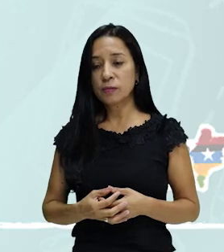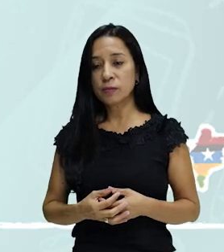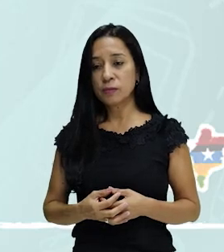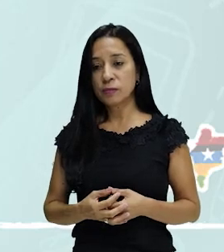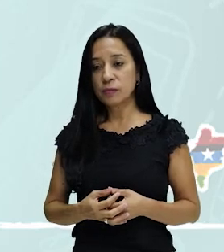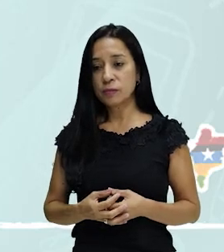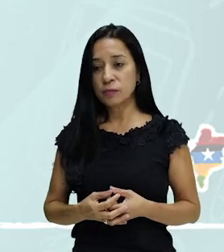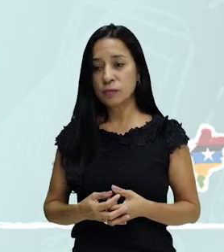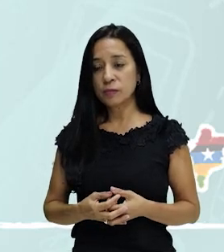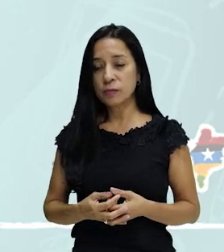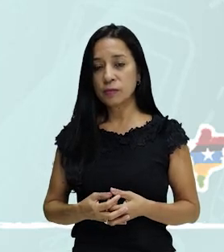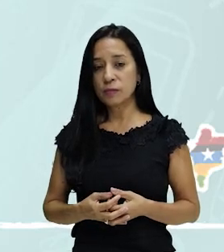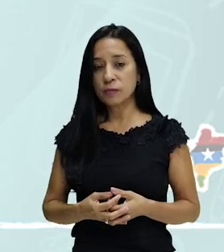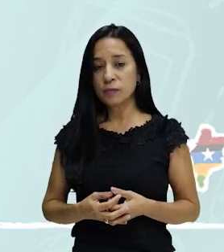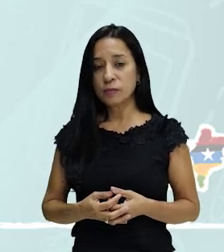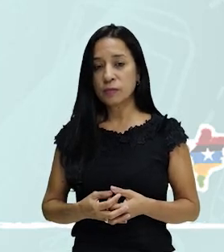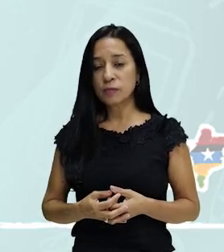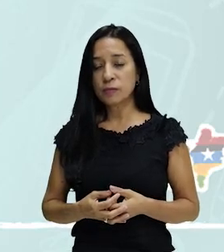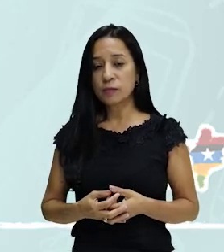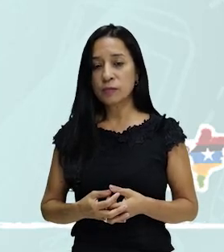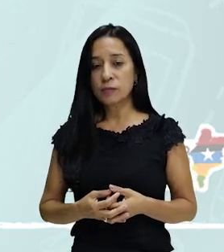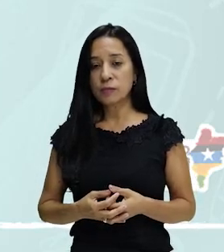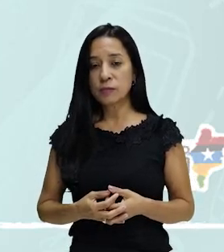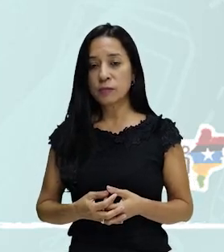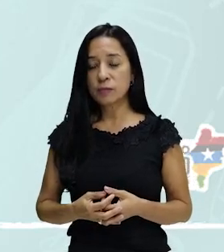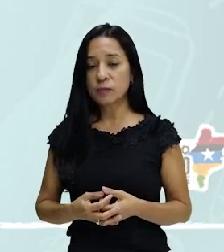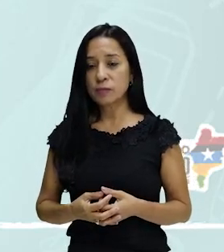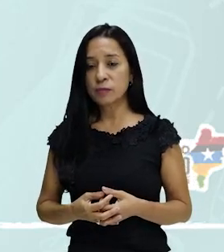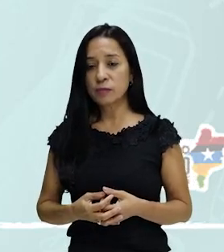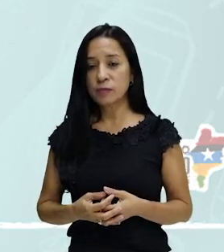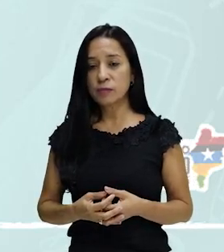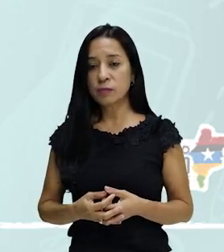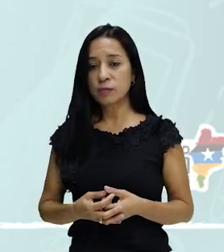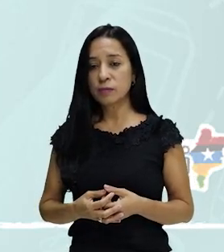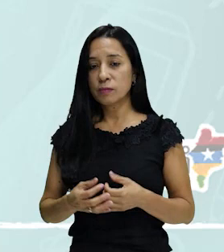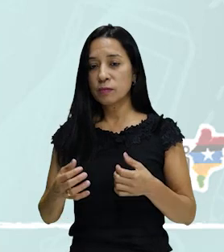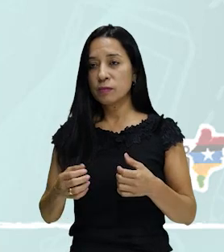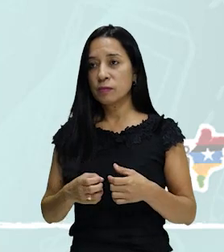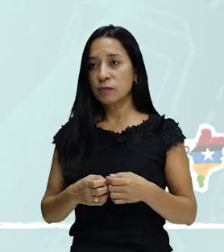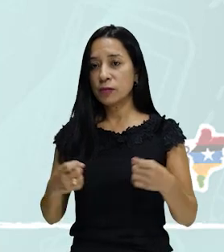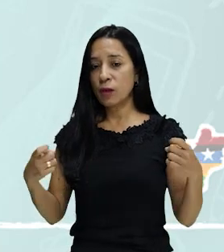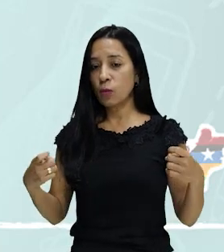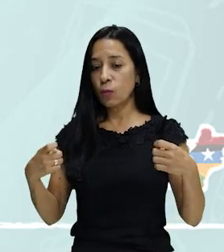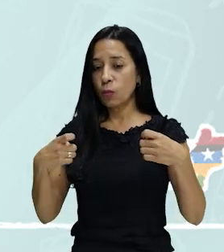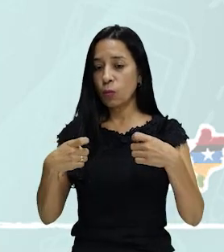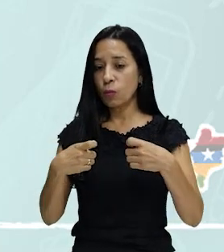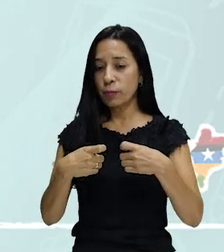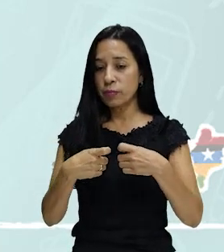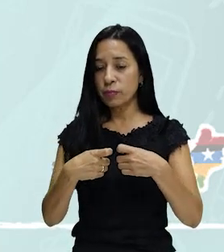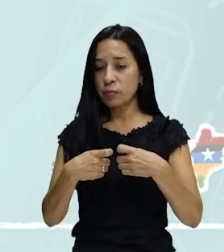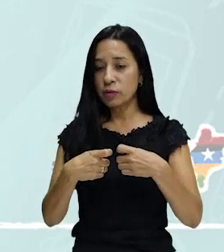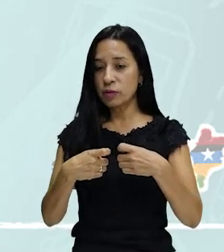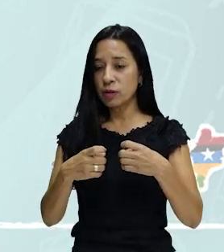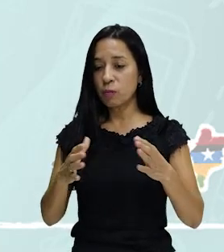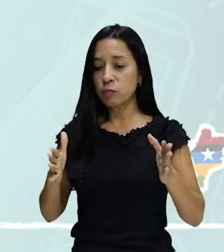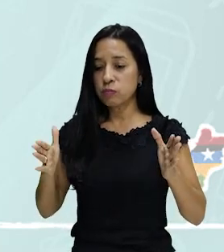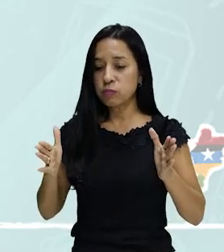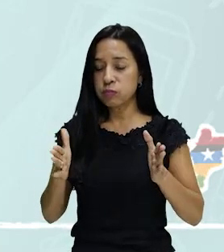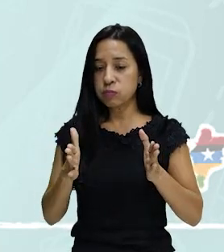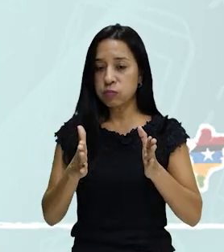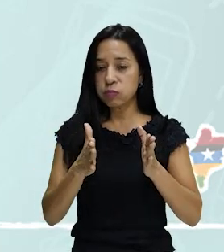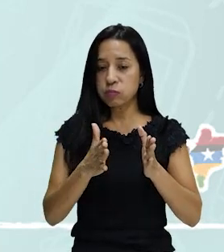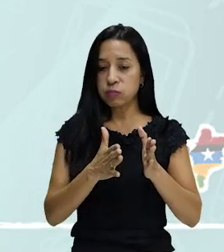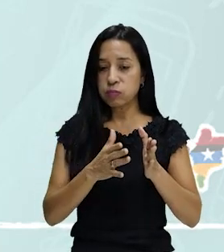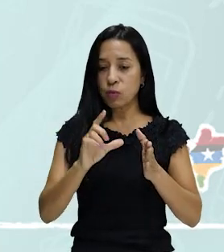em que uma mola em seu interior é comprimida. Né? Comprimida é quando nós diminuímos aí o